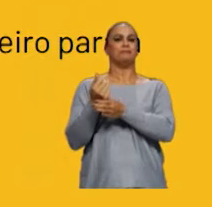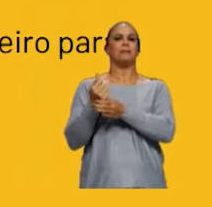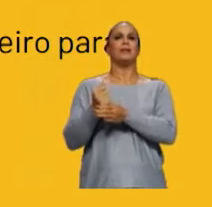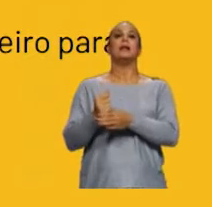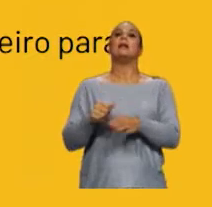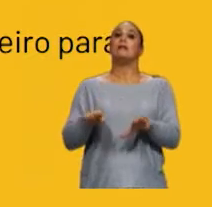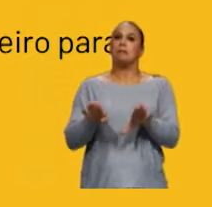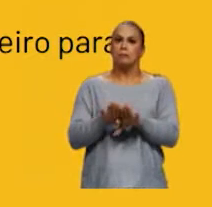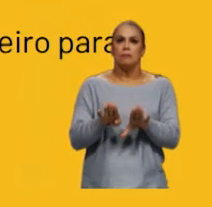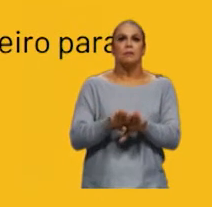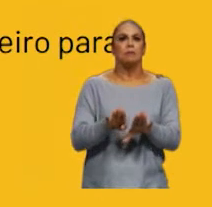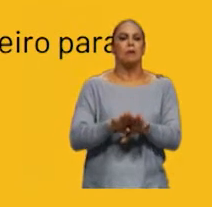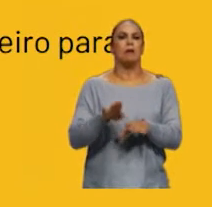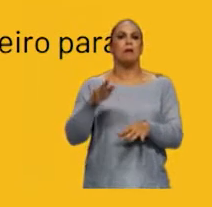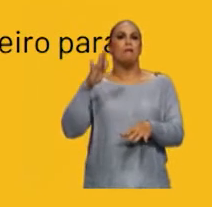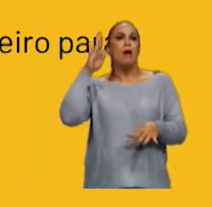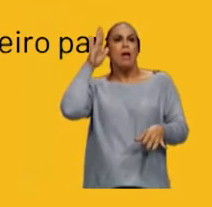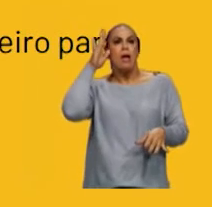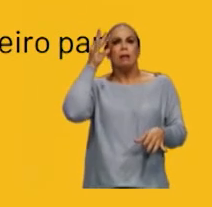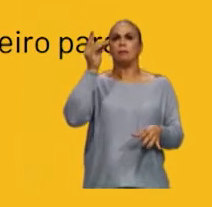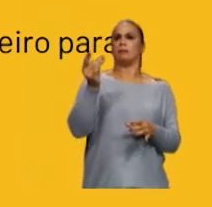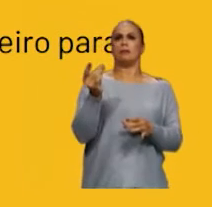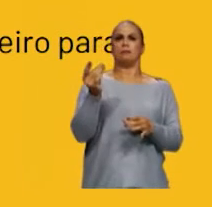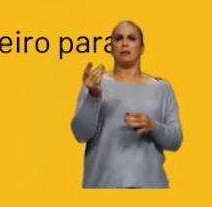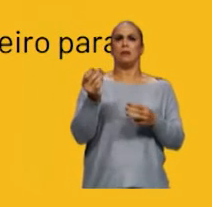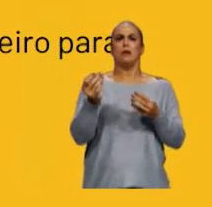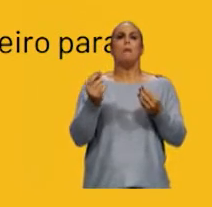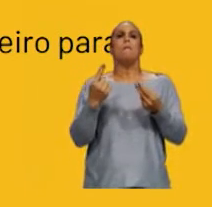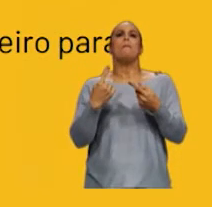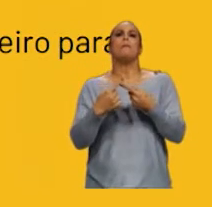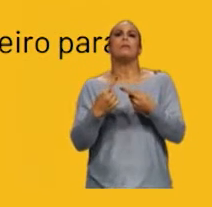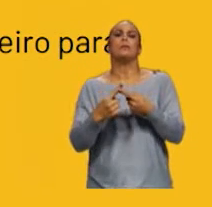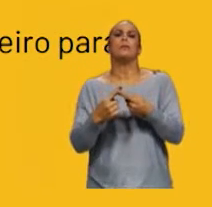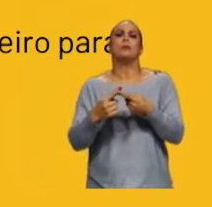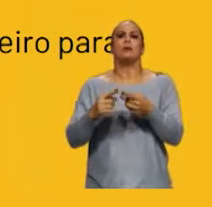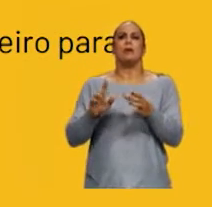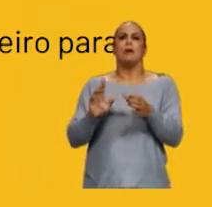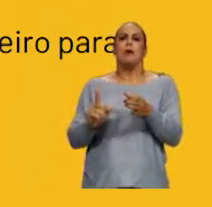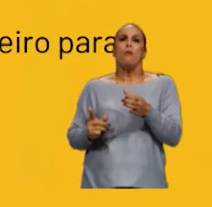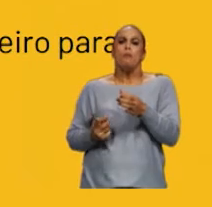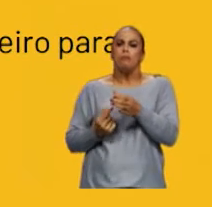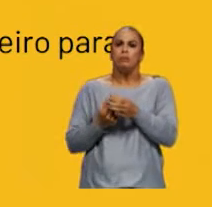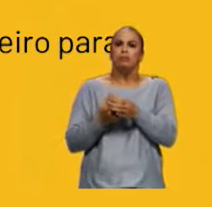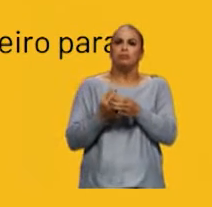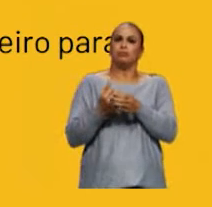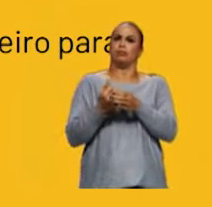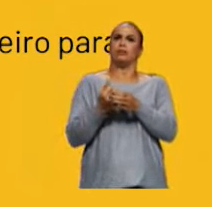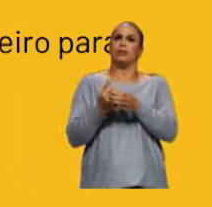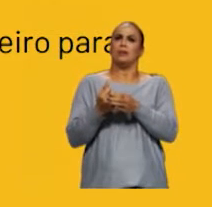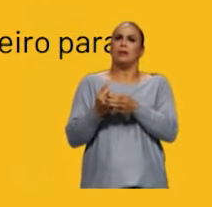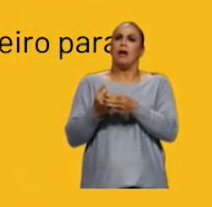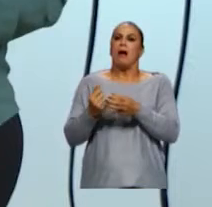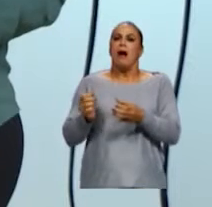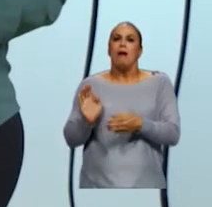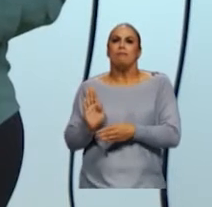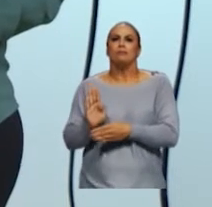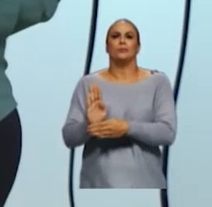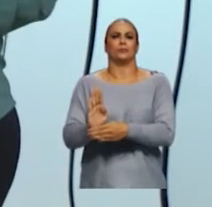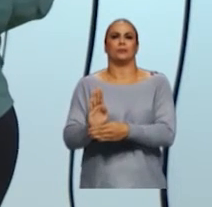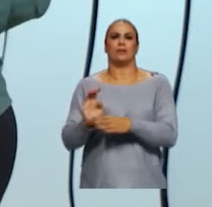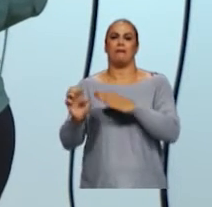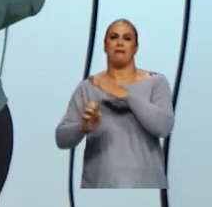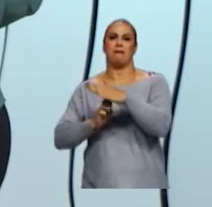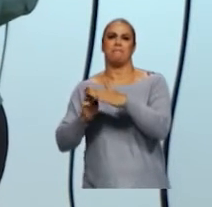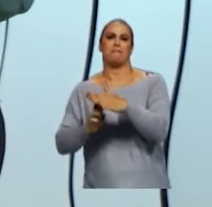reconhecer o papel do capitalismo financeiro para a criação das empresas transnacionais,